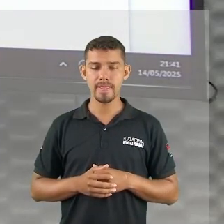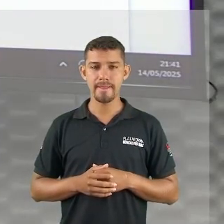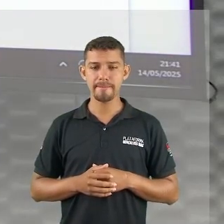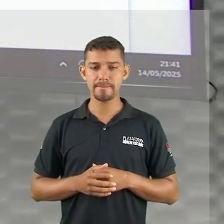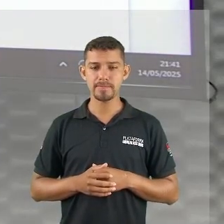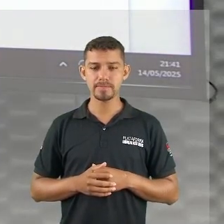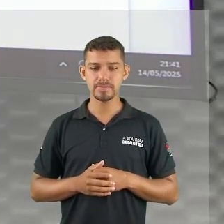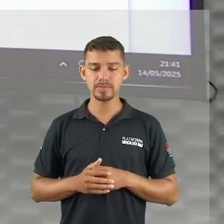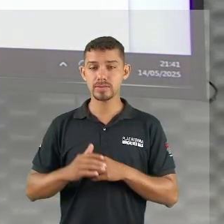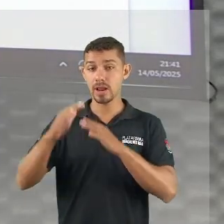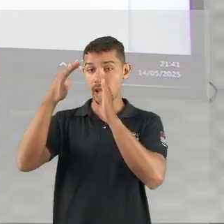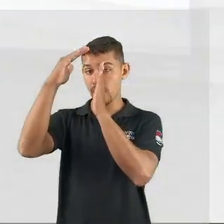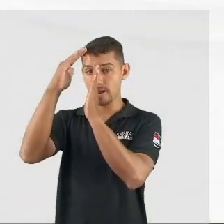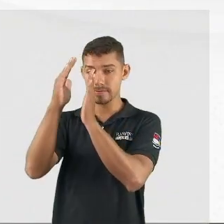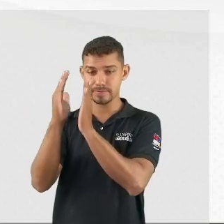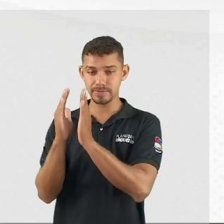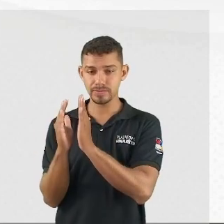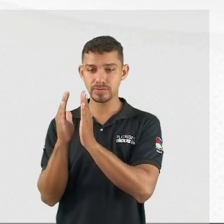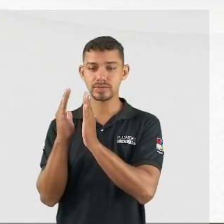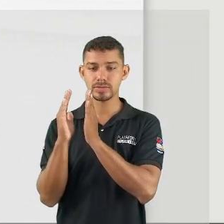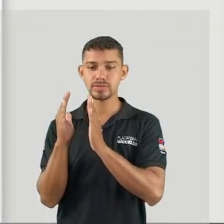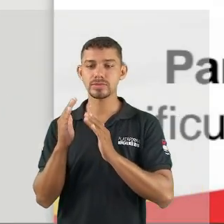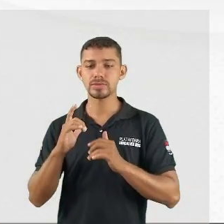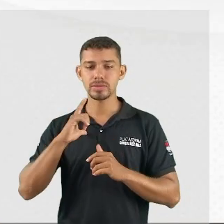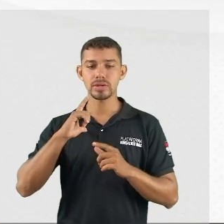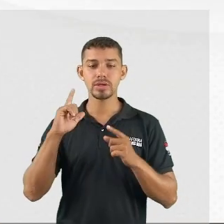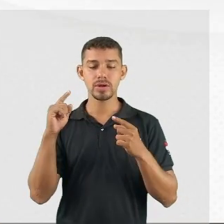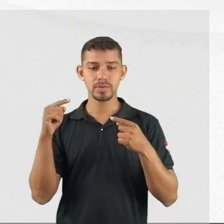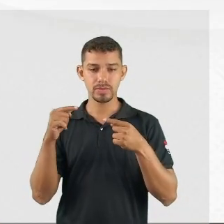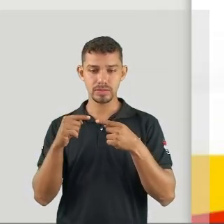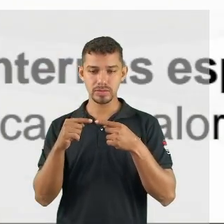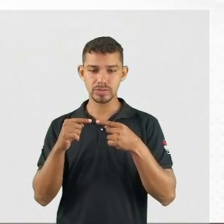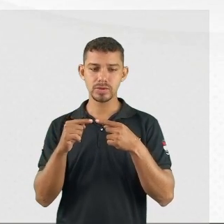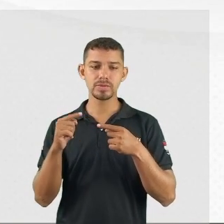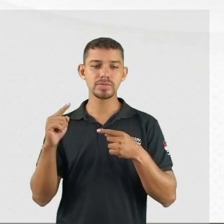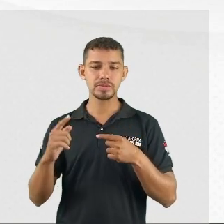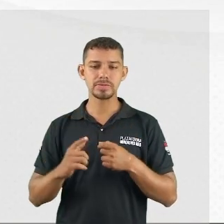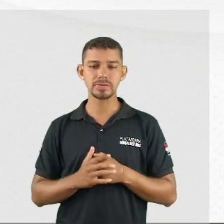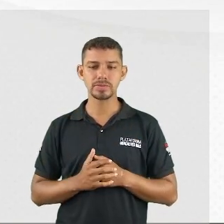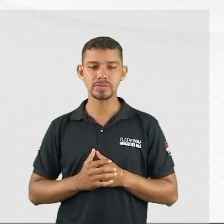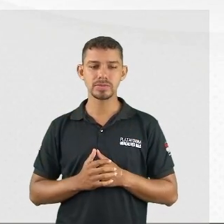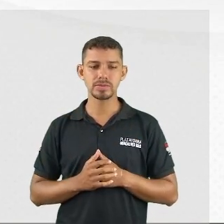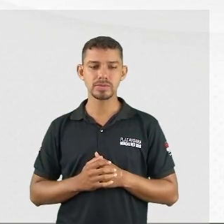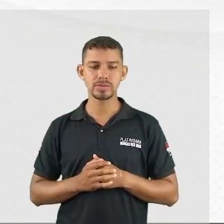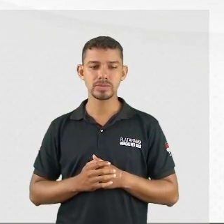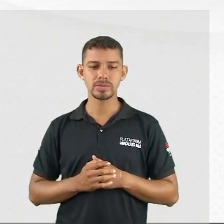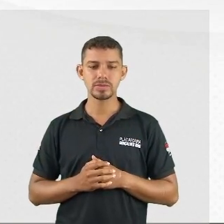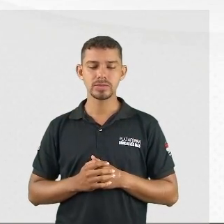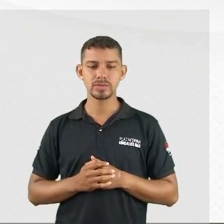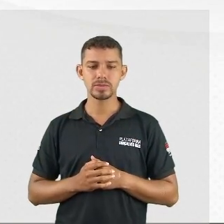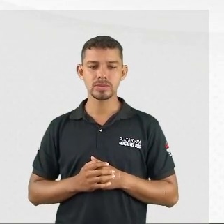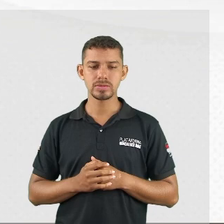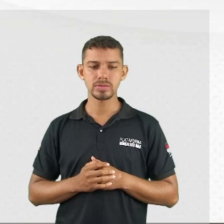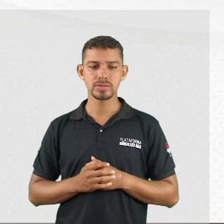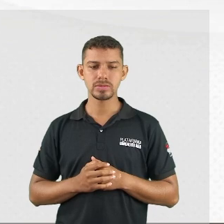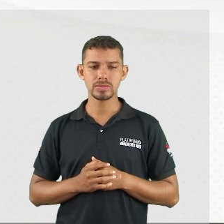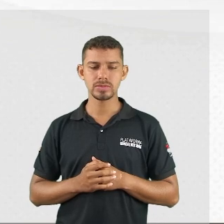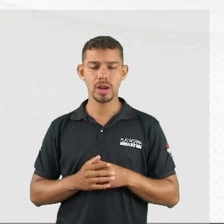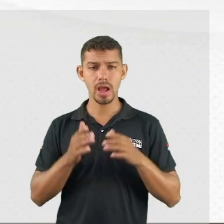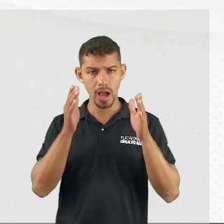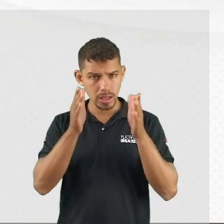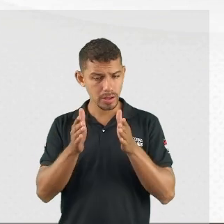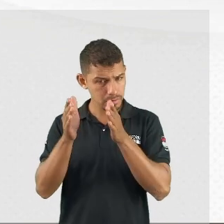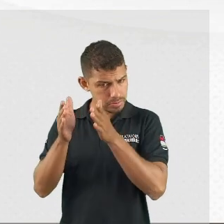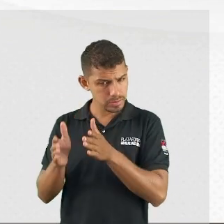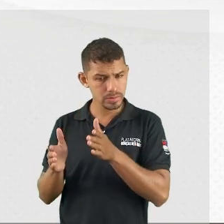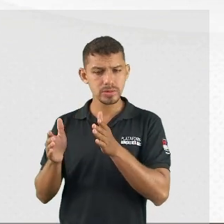espelhadas também. Cada coisinha dessa tem uma função. Vamos ver a função aqui de cada uma. Ó, cada uma das suas partes